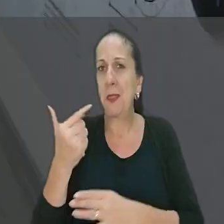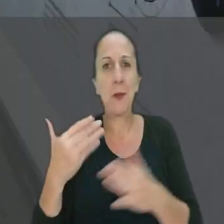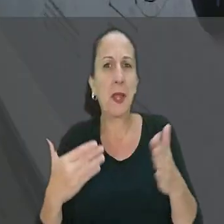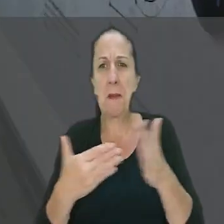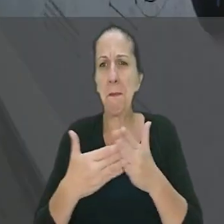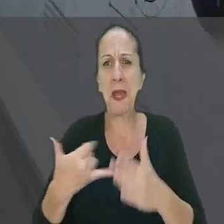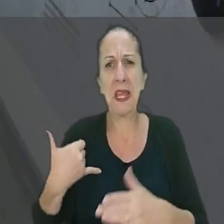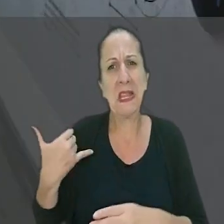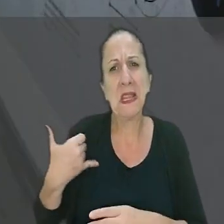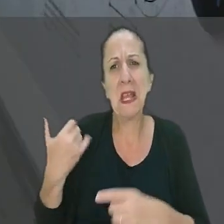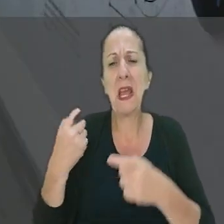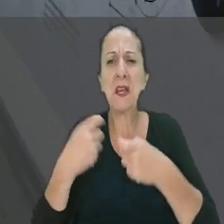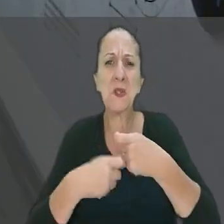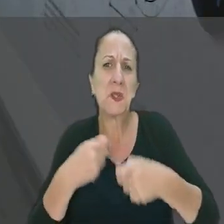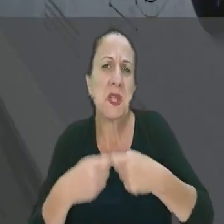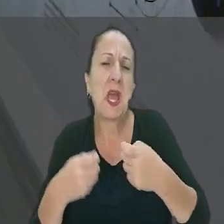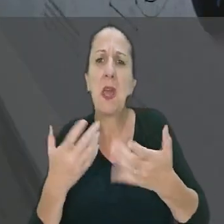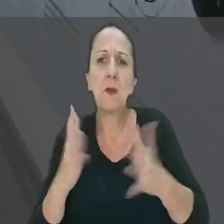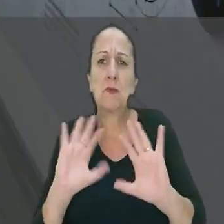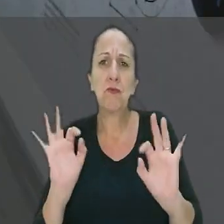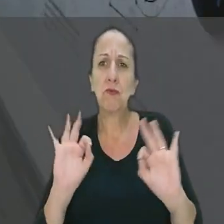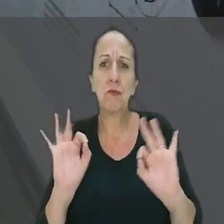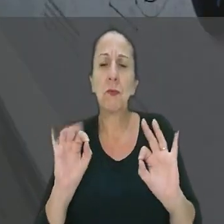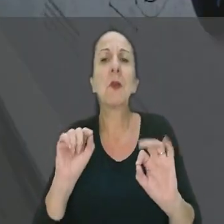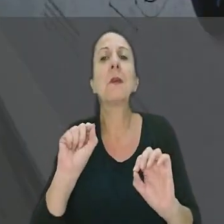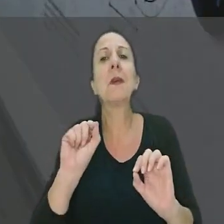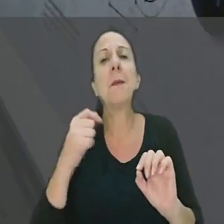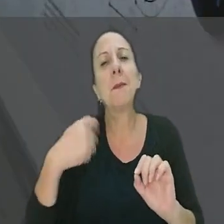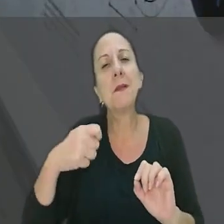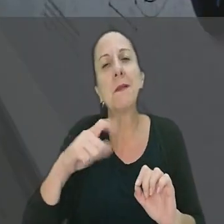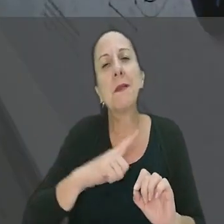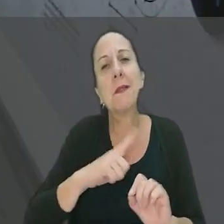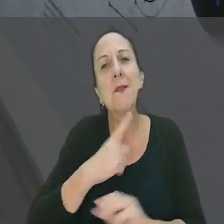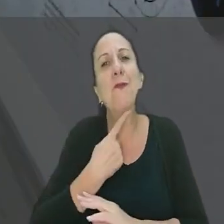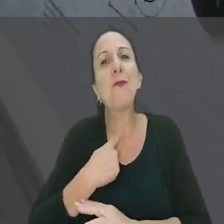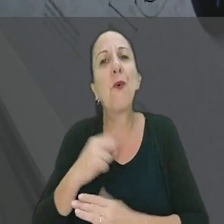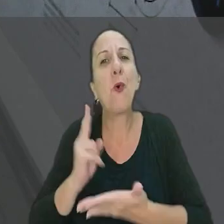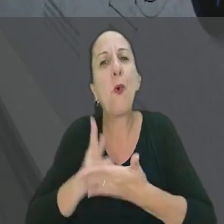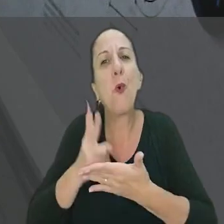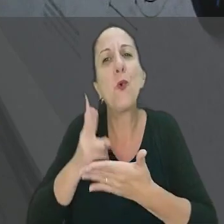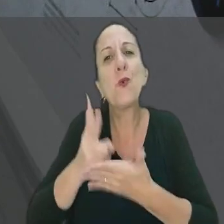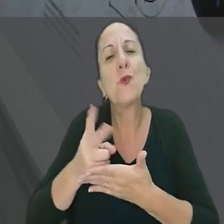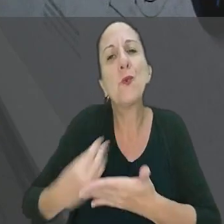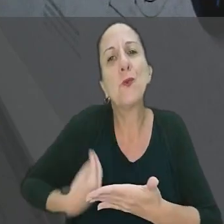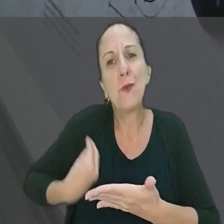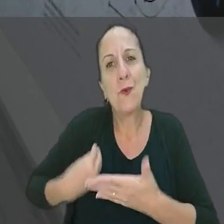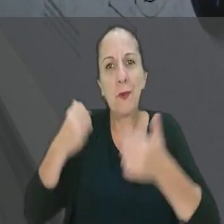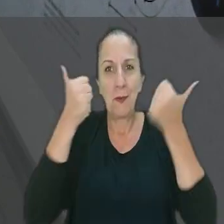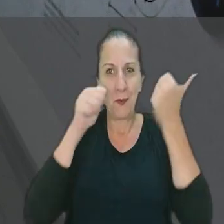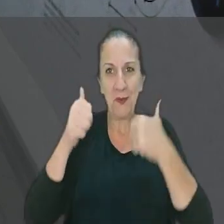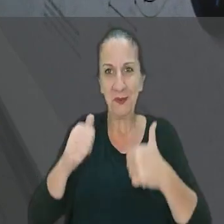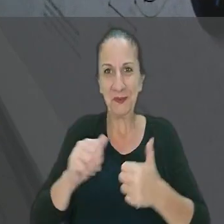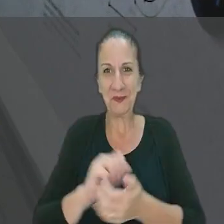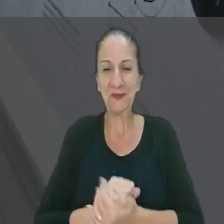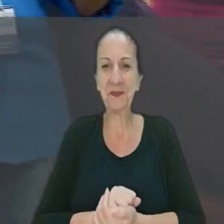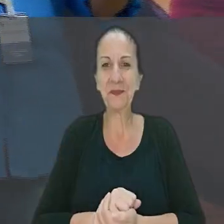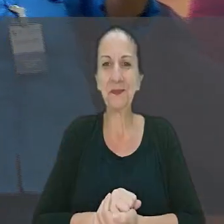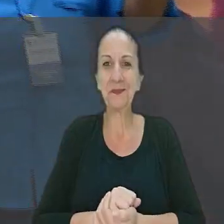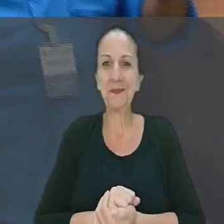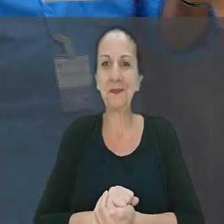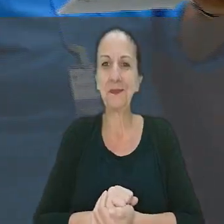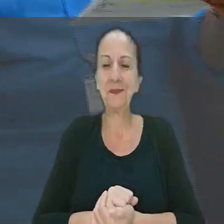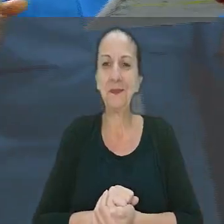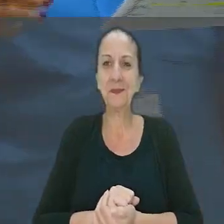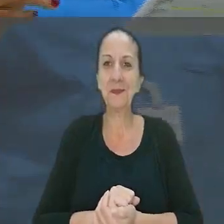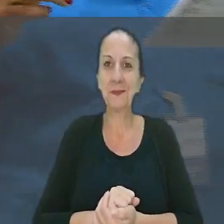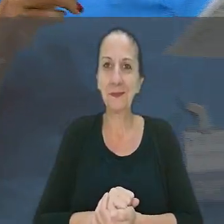limite, né? Idade, sexo. O que a gente precisa é ter vontade de continuar vivendo com qualidade.